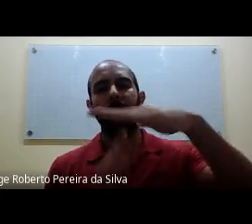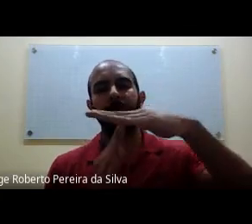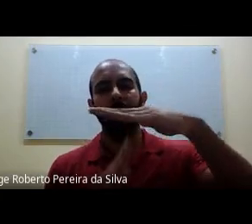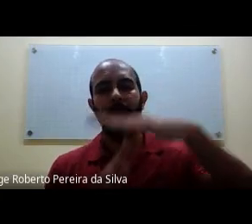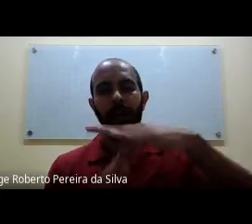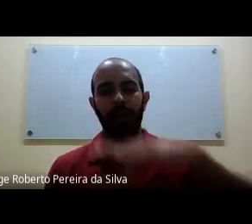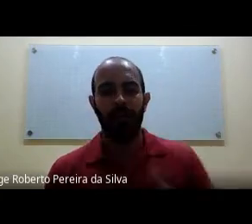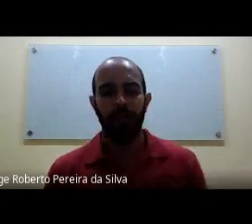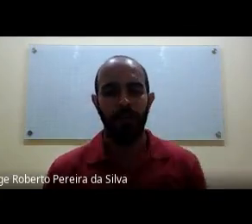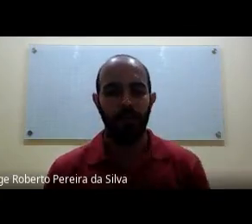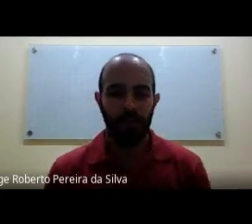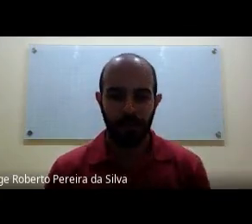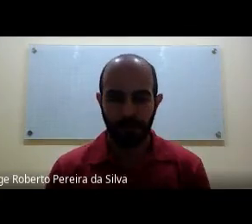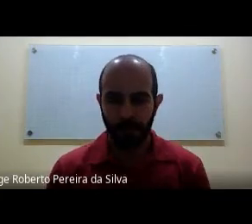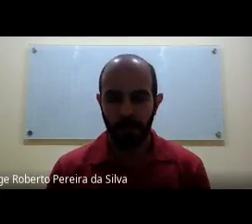for perpendicular